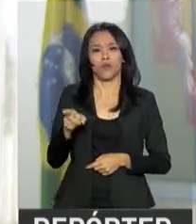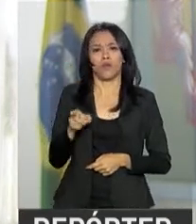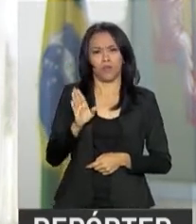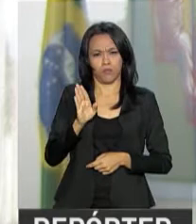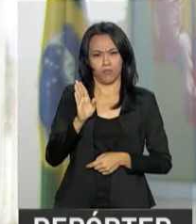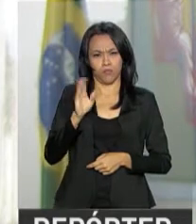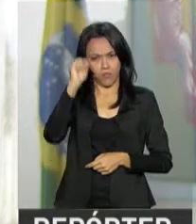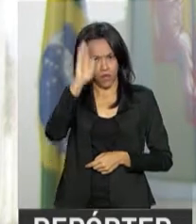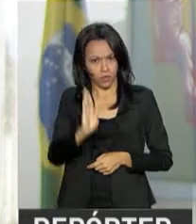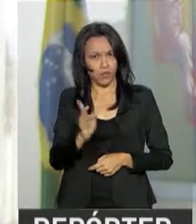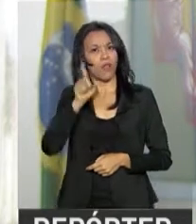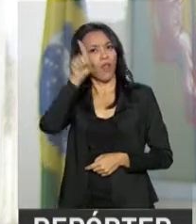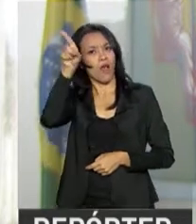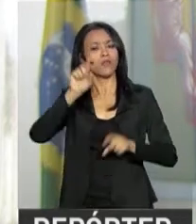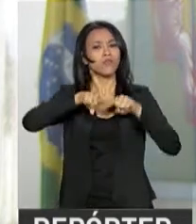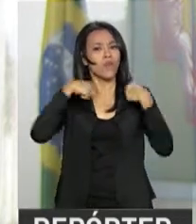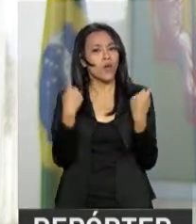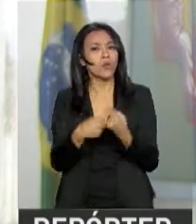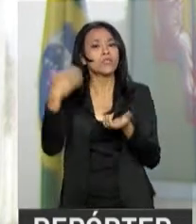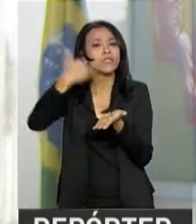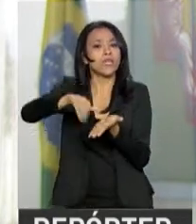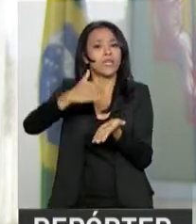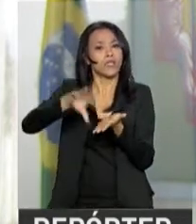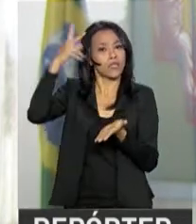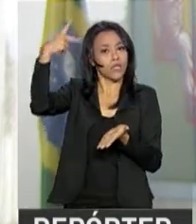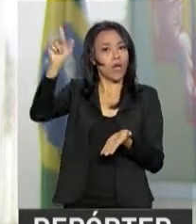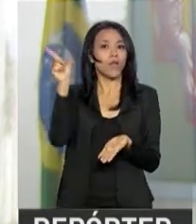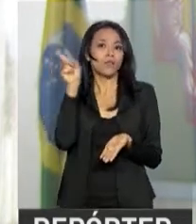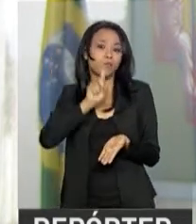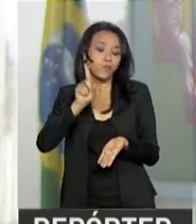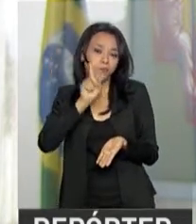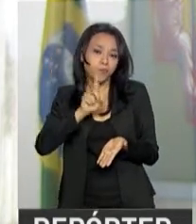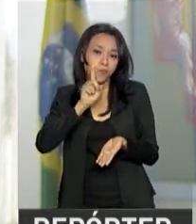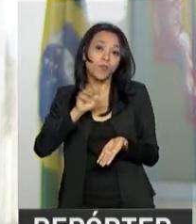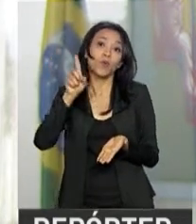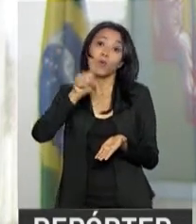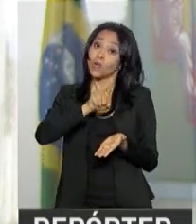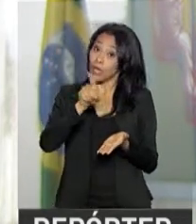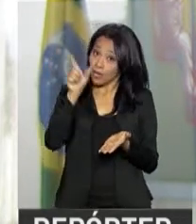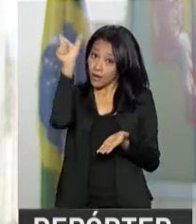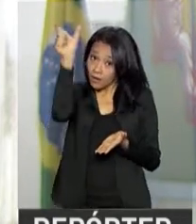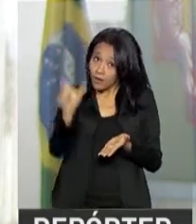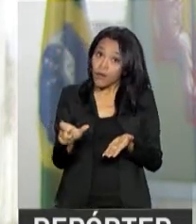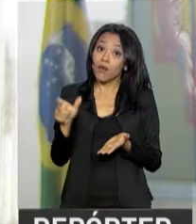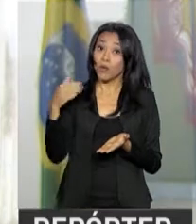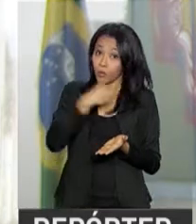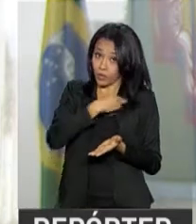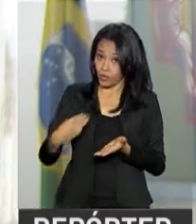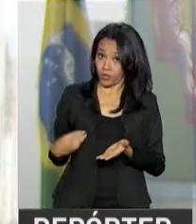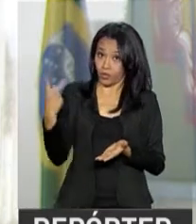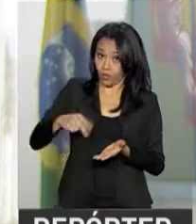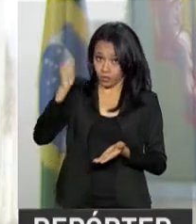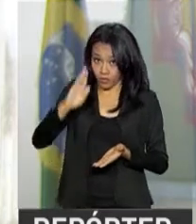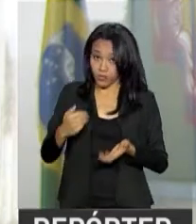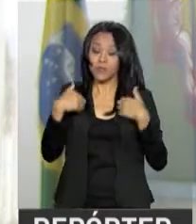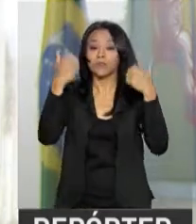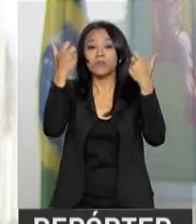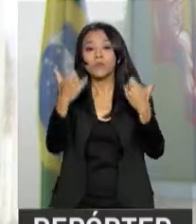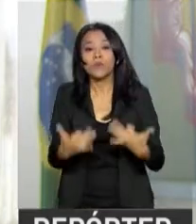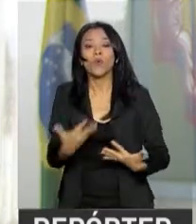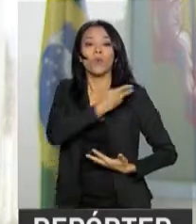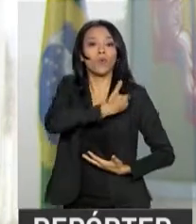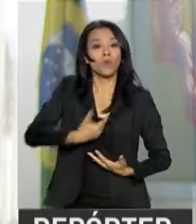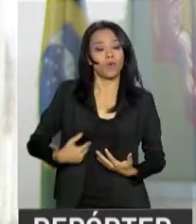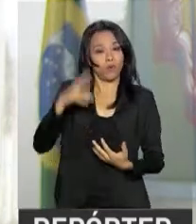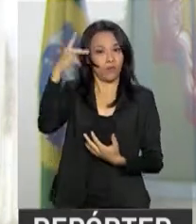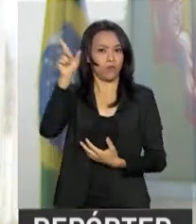nunes se reuniu com o secretário de estado norte-americano mike pompeu segundo o ministro o governo dos